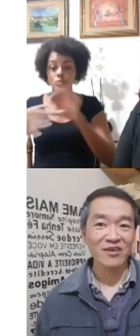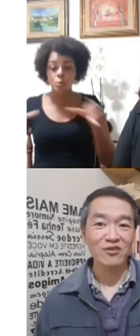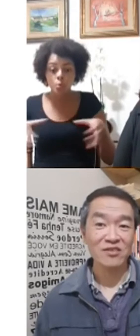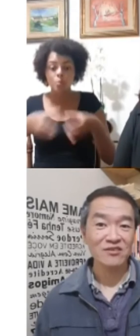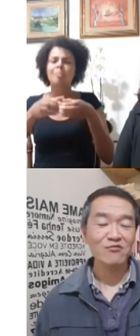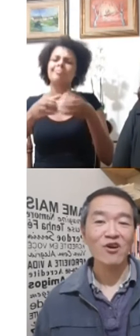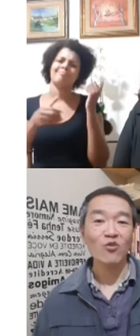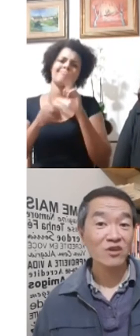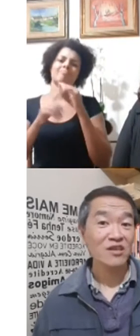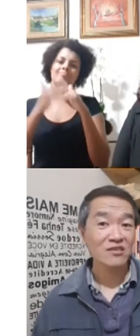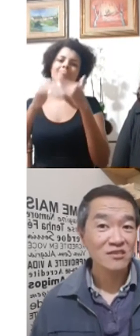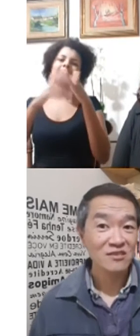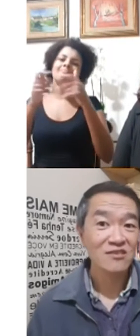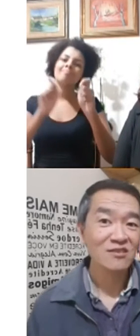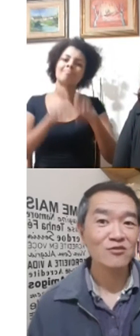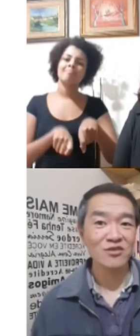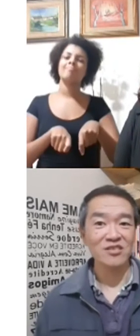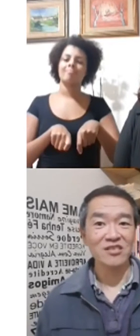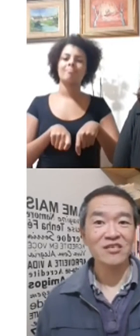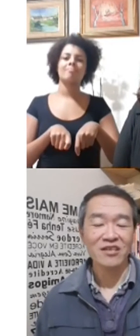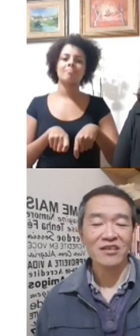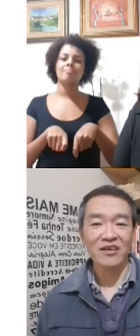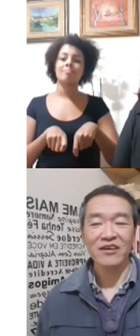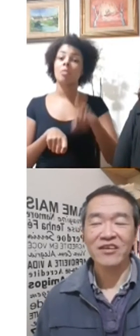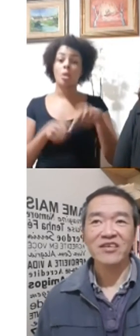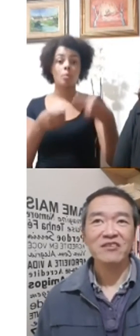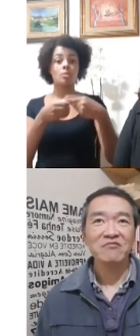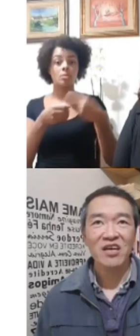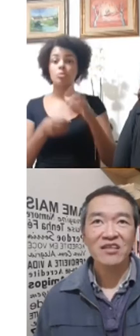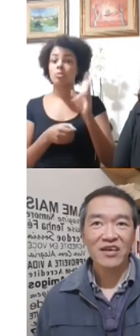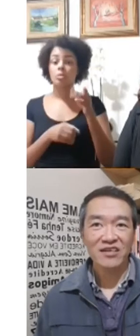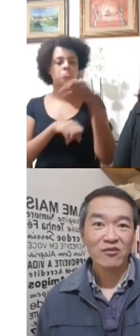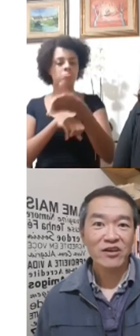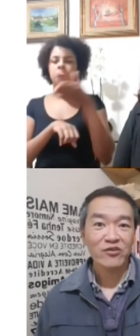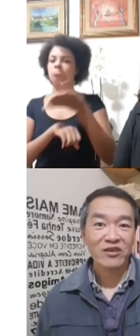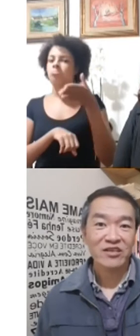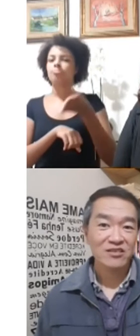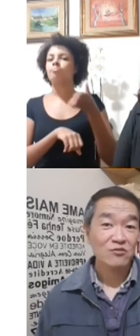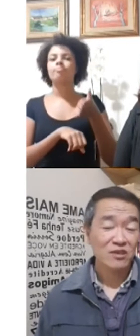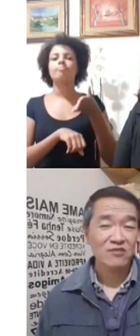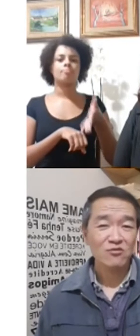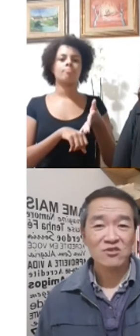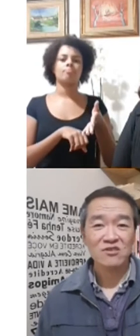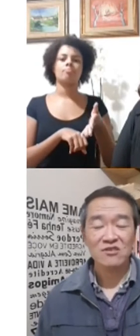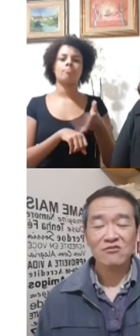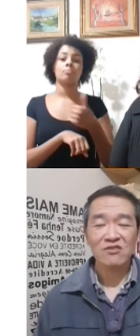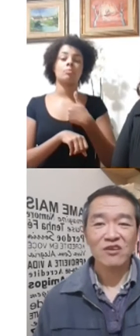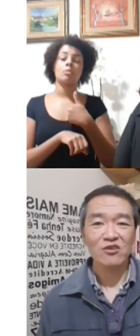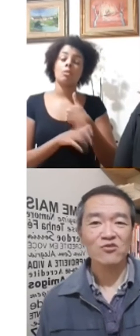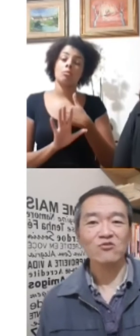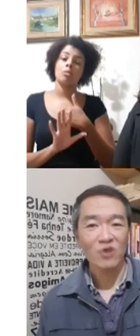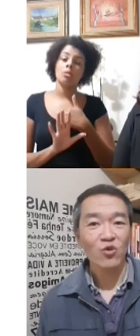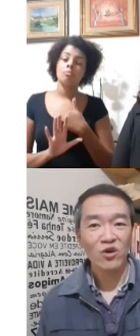evoluir mais. O negócio, eles são um grande destino hoje em dia, né? E Daí eu acredito que nos